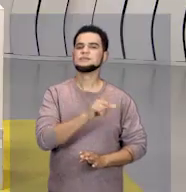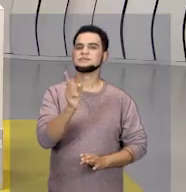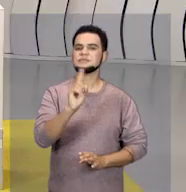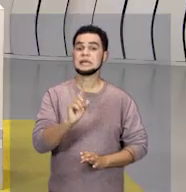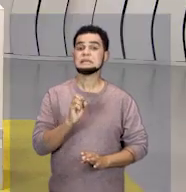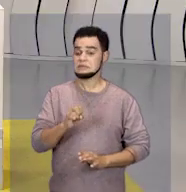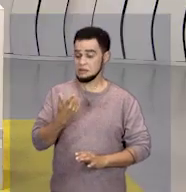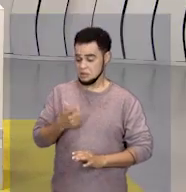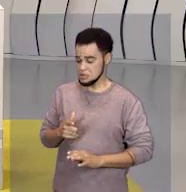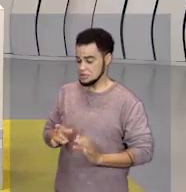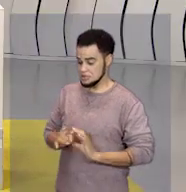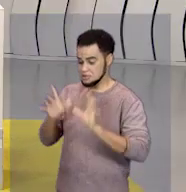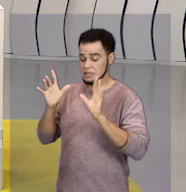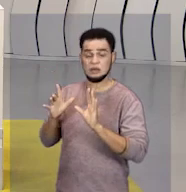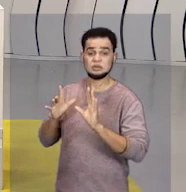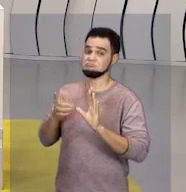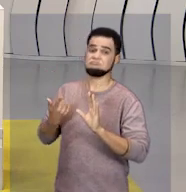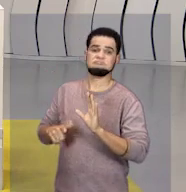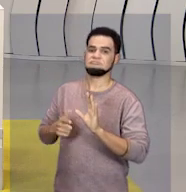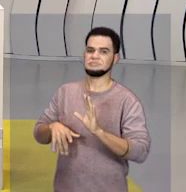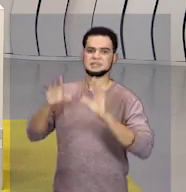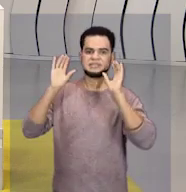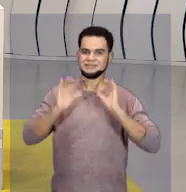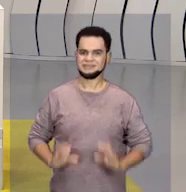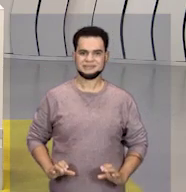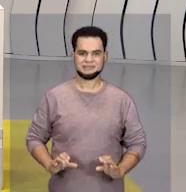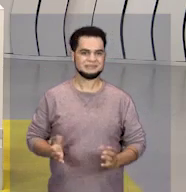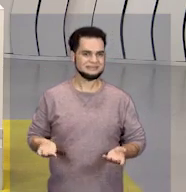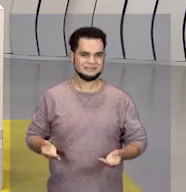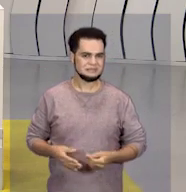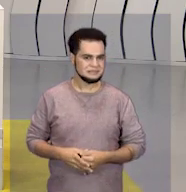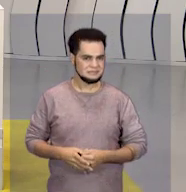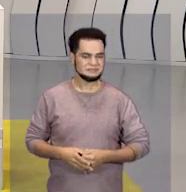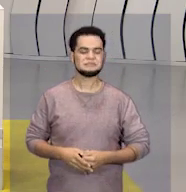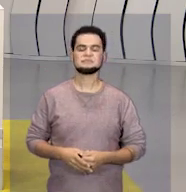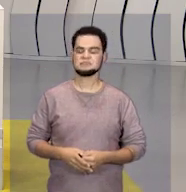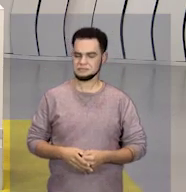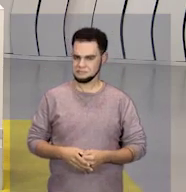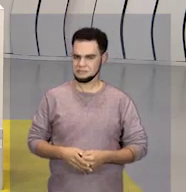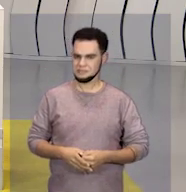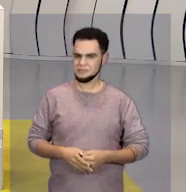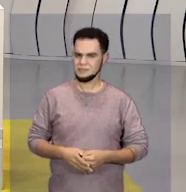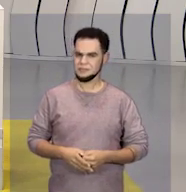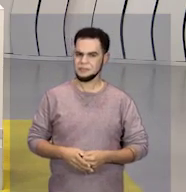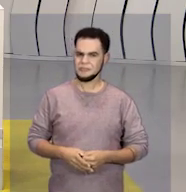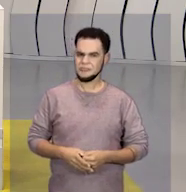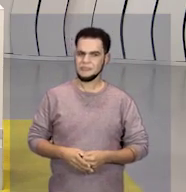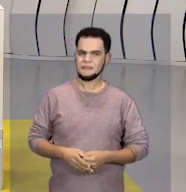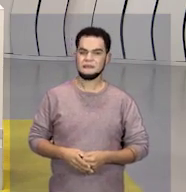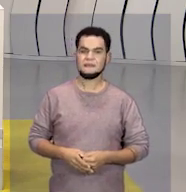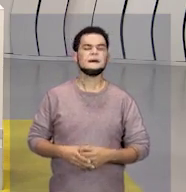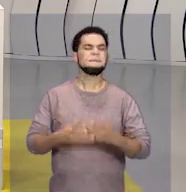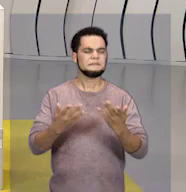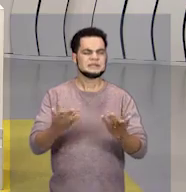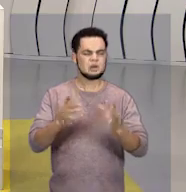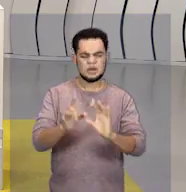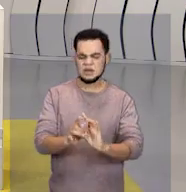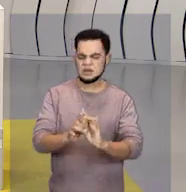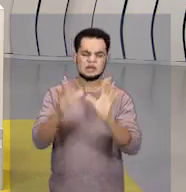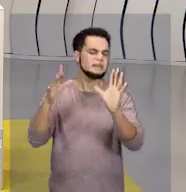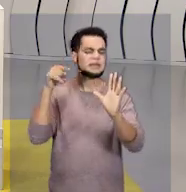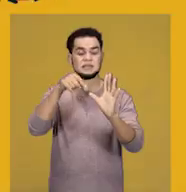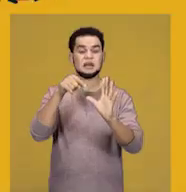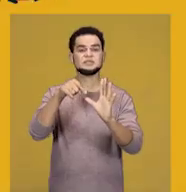há cidadania. Mas vamos continuar aqui. Olha, liberdade faz parte dos